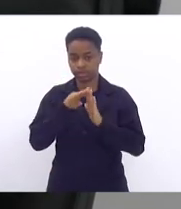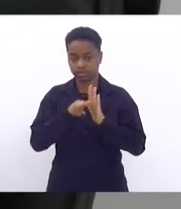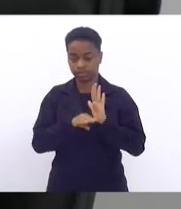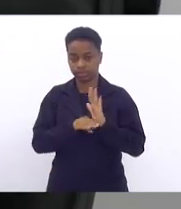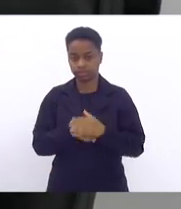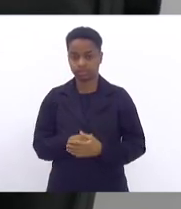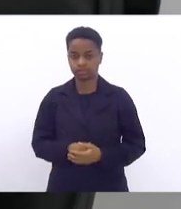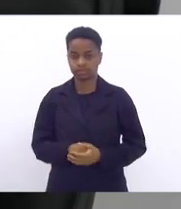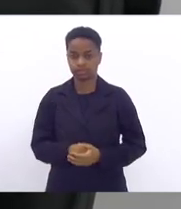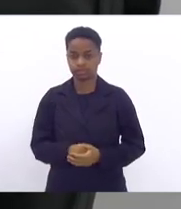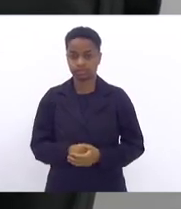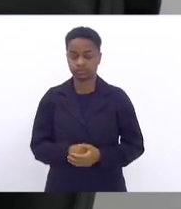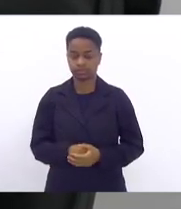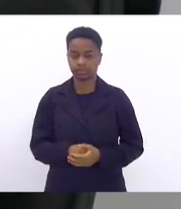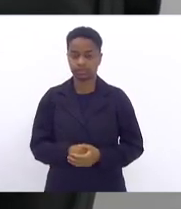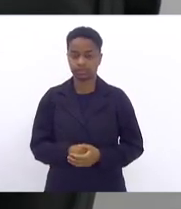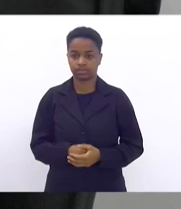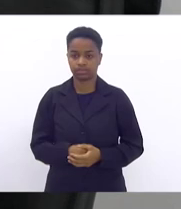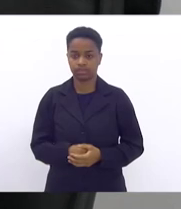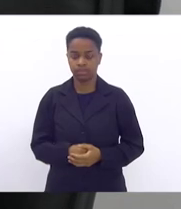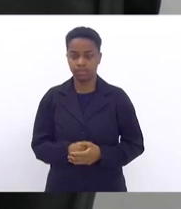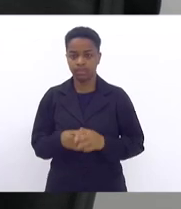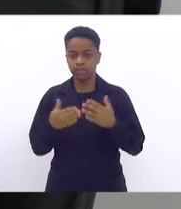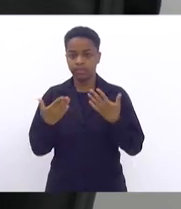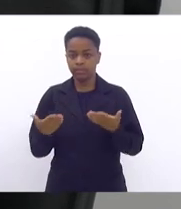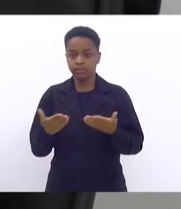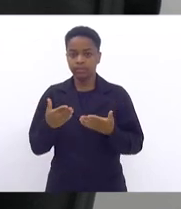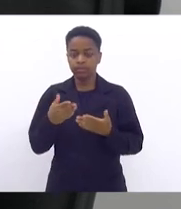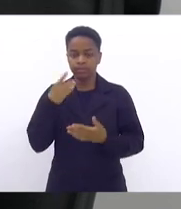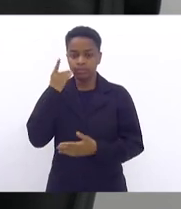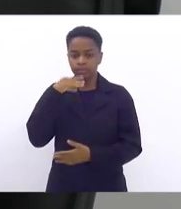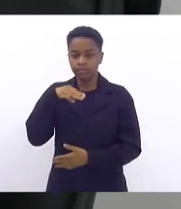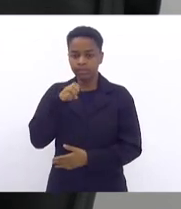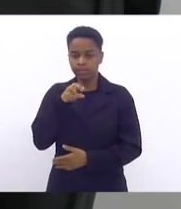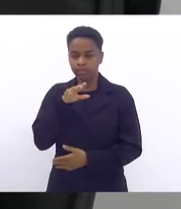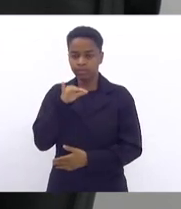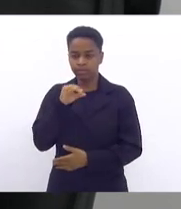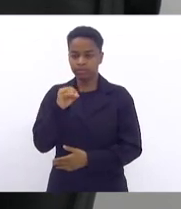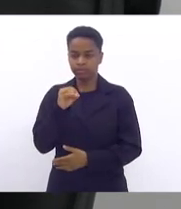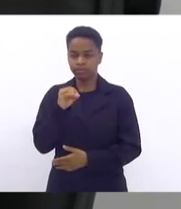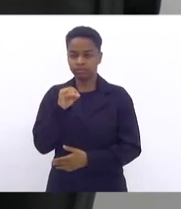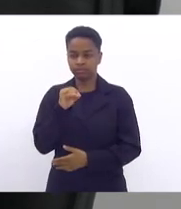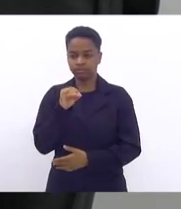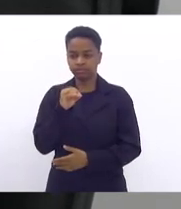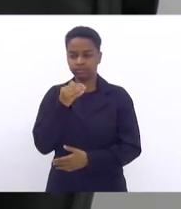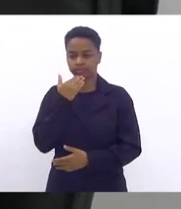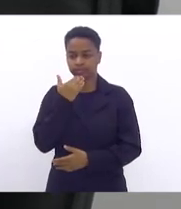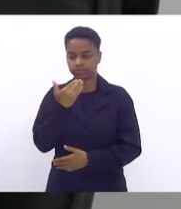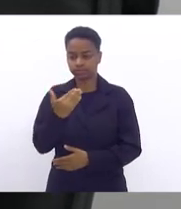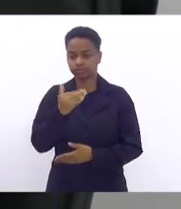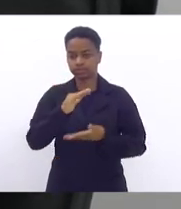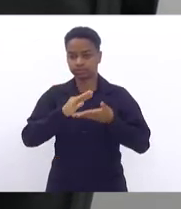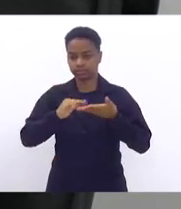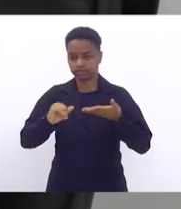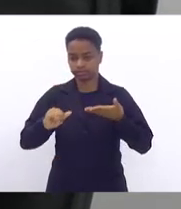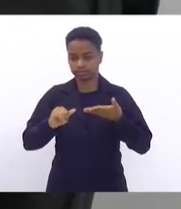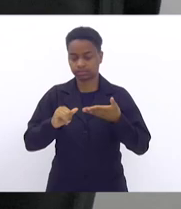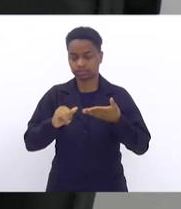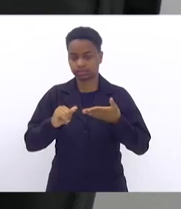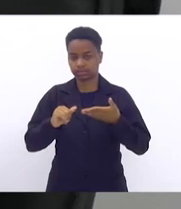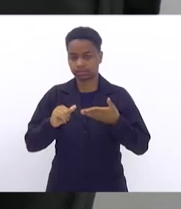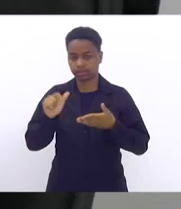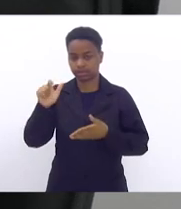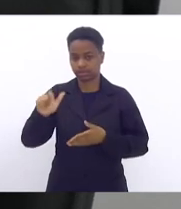retirasse de pauta. No entanto, o deputado Márcio Canella solicitou a retirada como autor